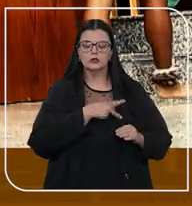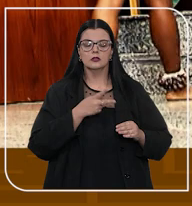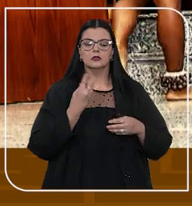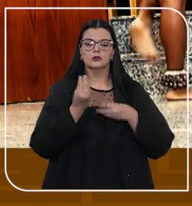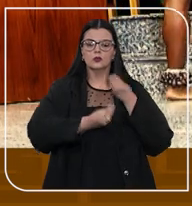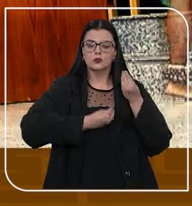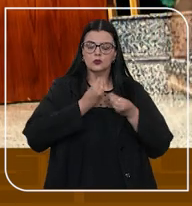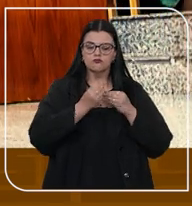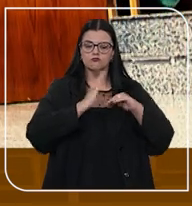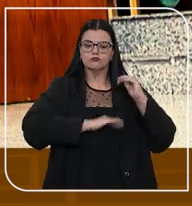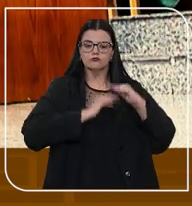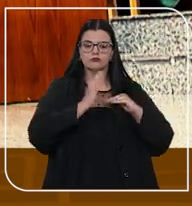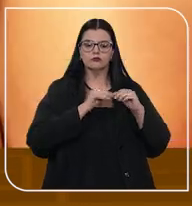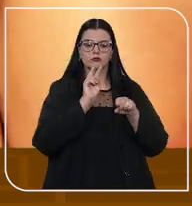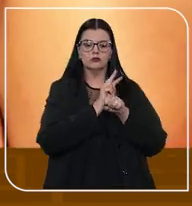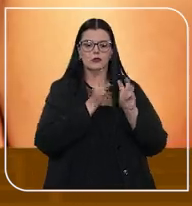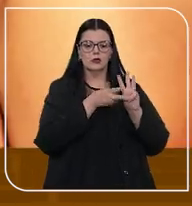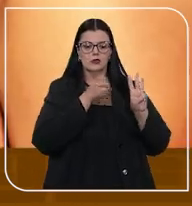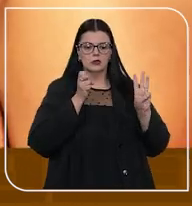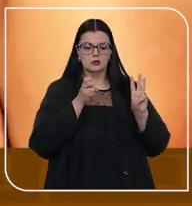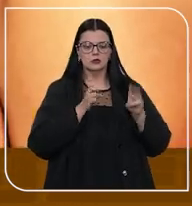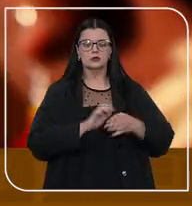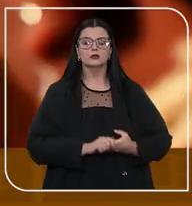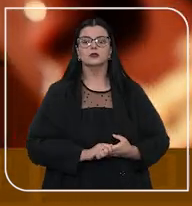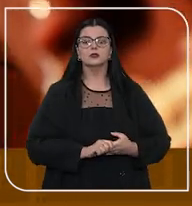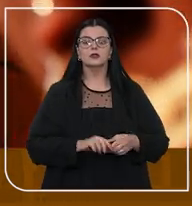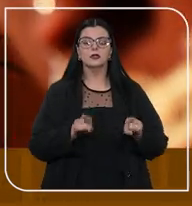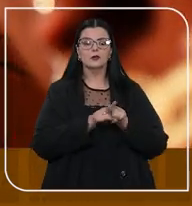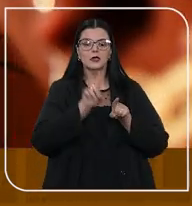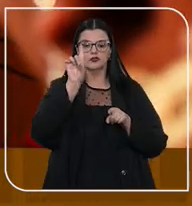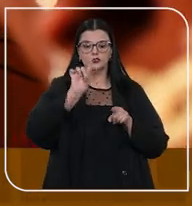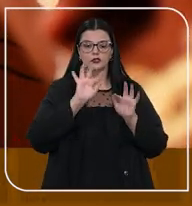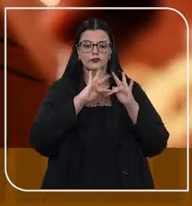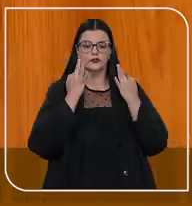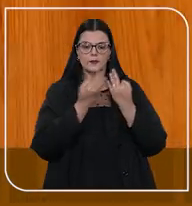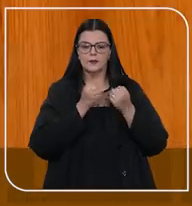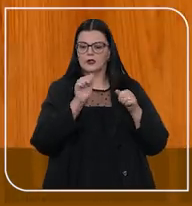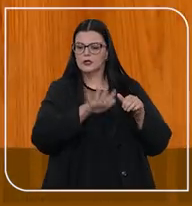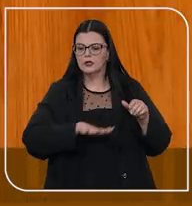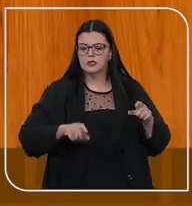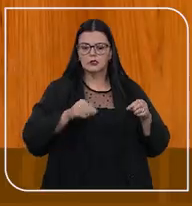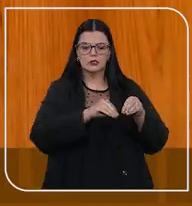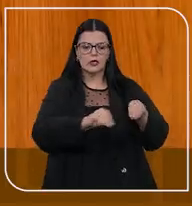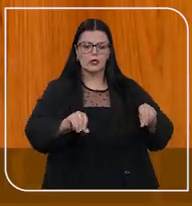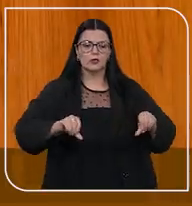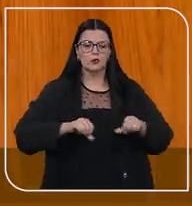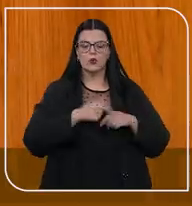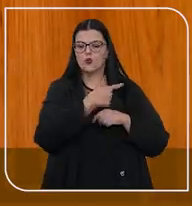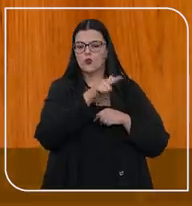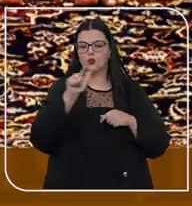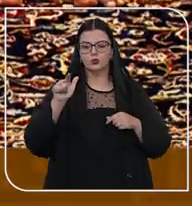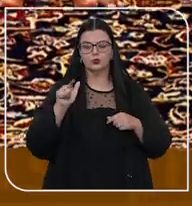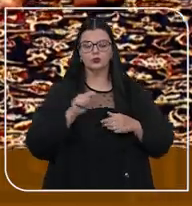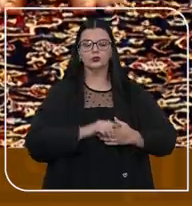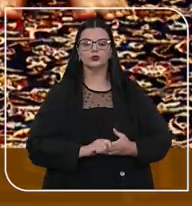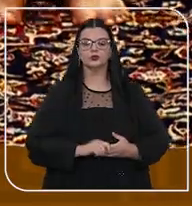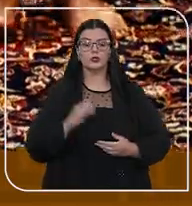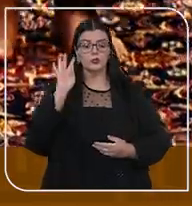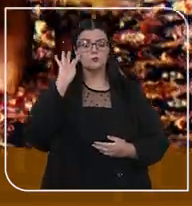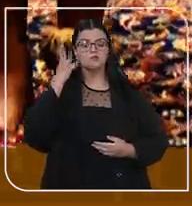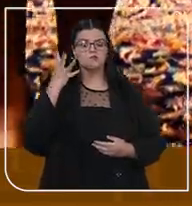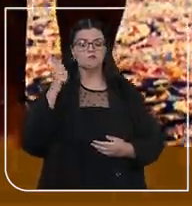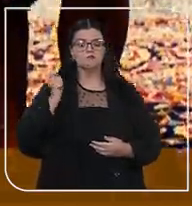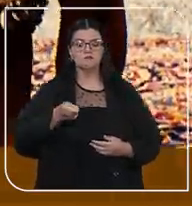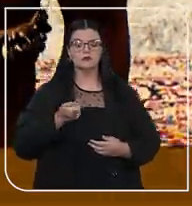Ministério Público para atuar ativamente na proteção dos indígenas, a direito de família, de território e vários outros. Uma